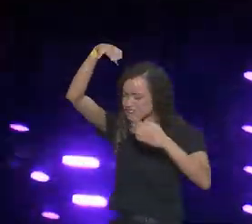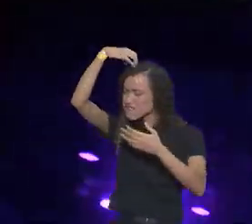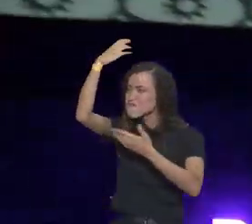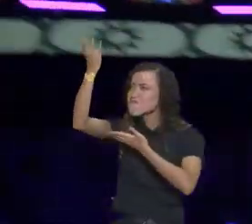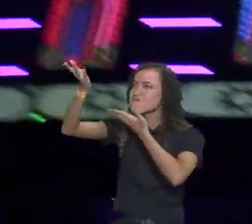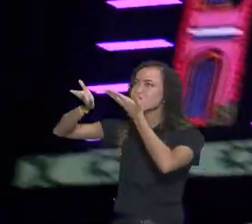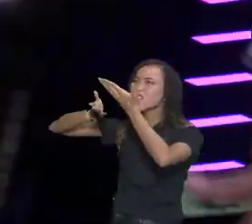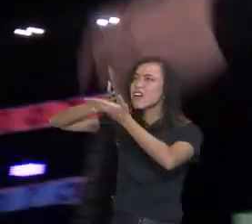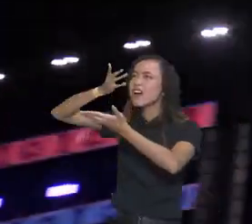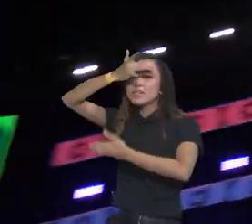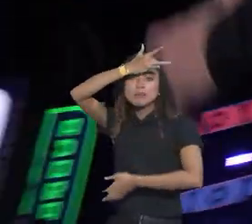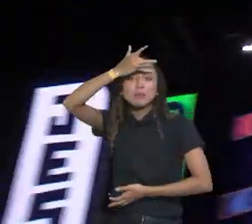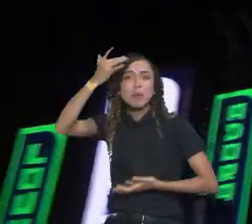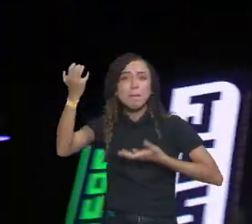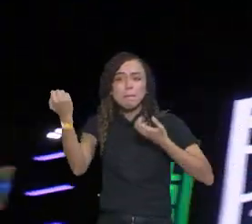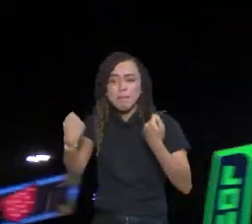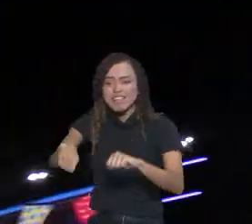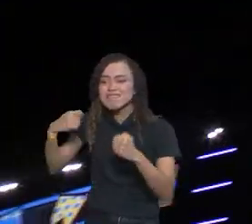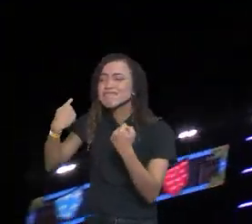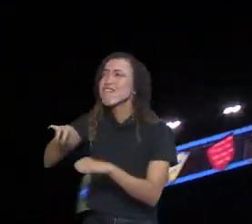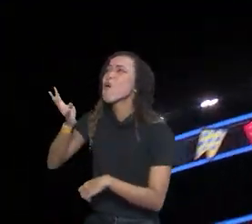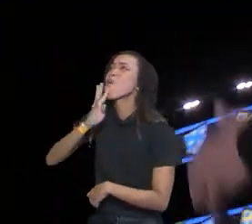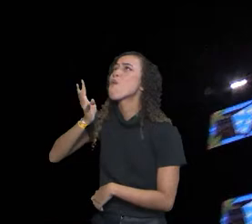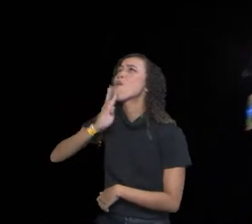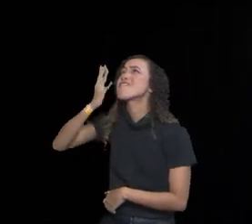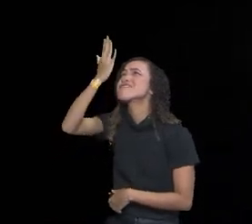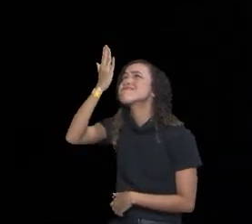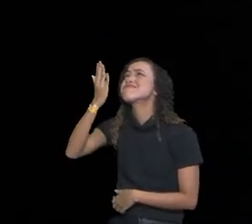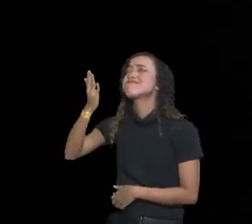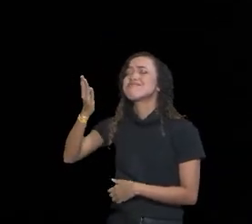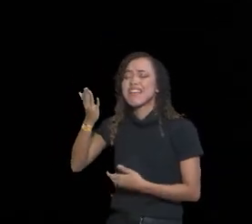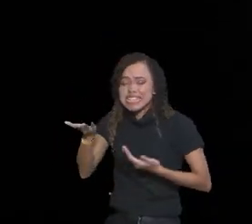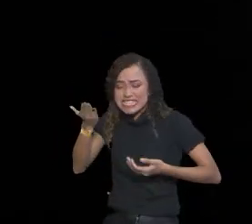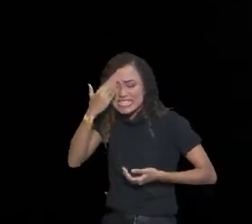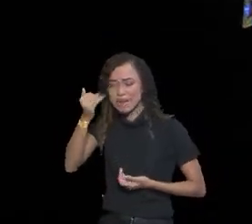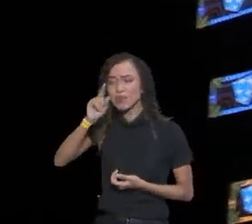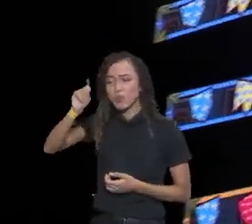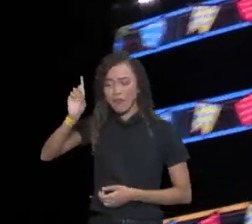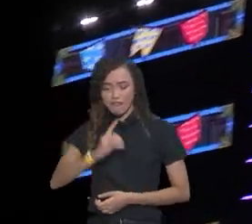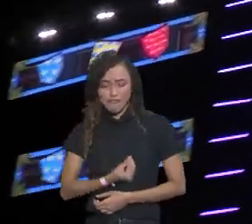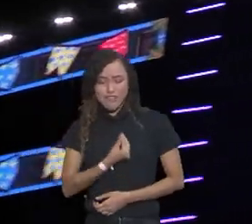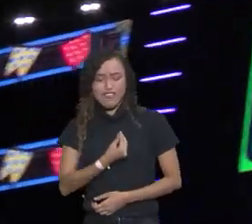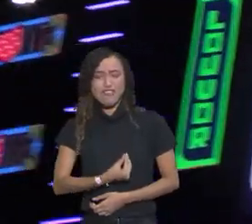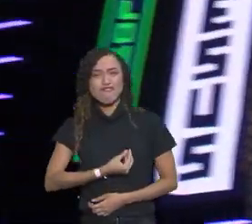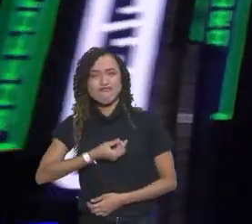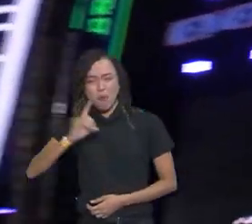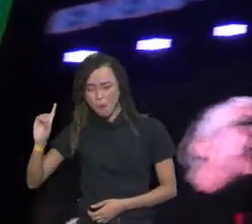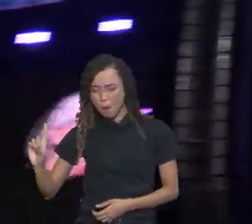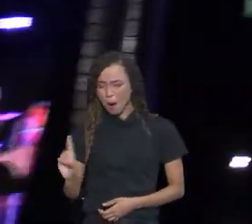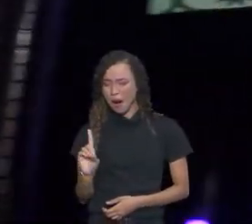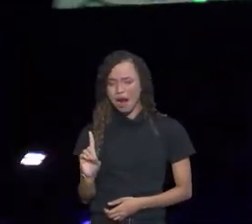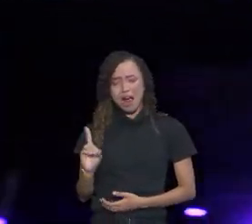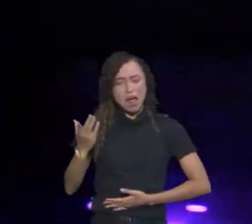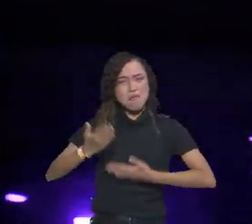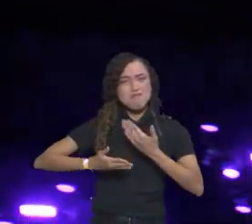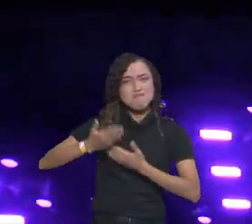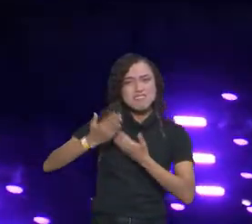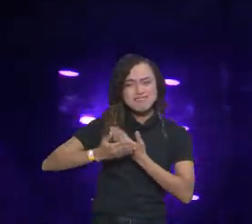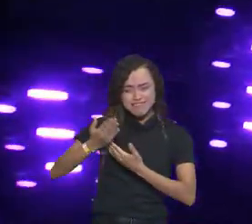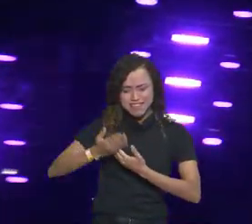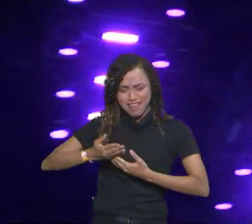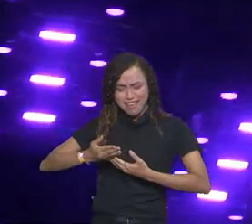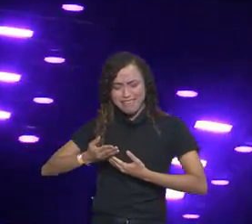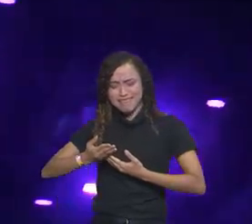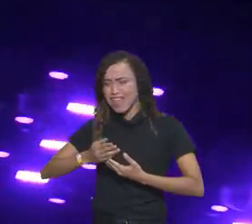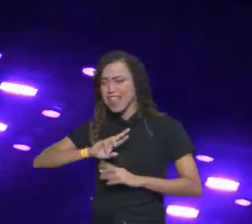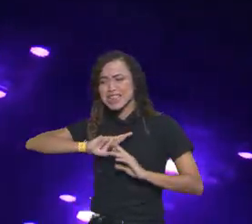precisam te conhecer saber que tu és um Deus vivo um Deus que está presente não é um Deus distante pronto como